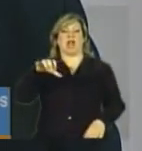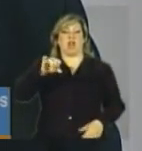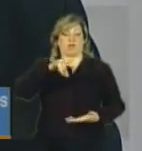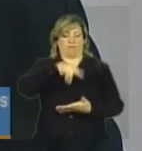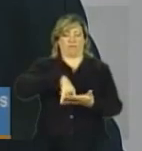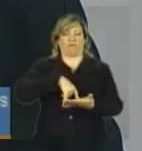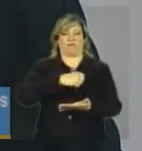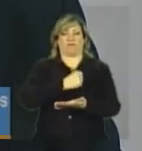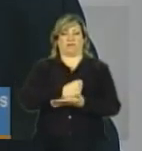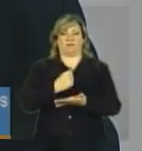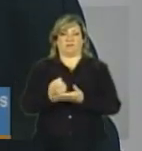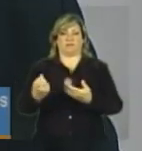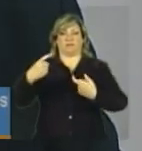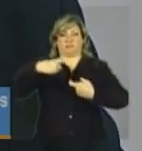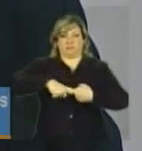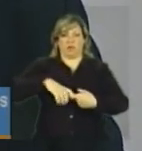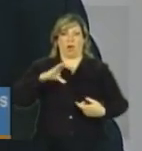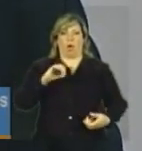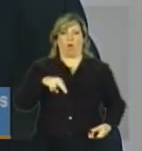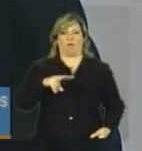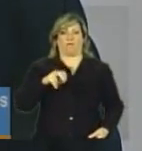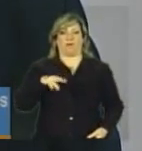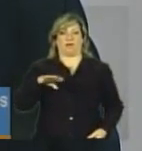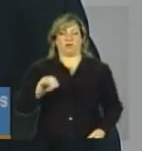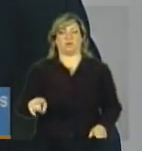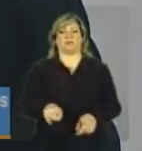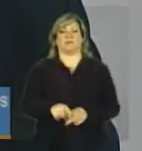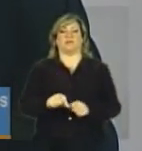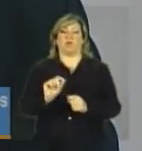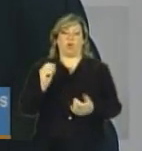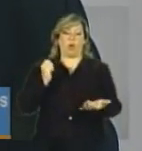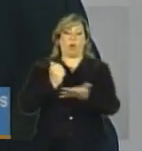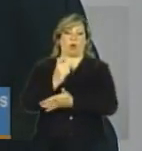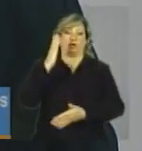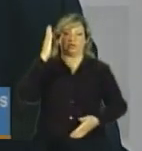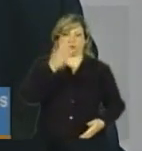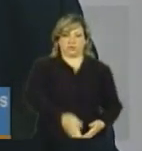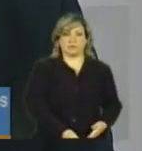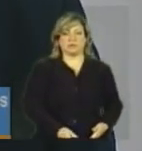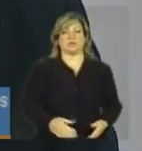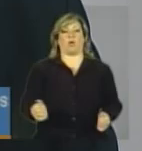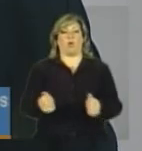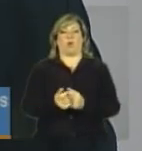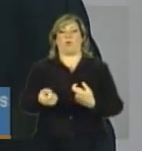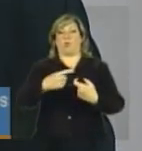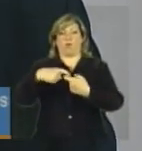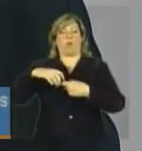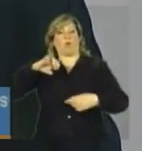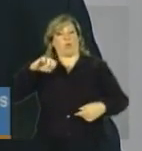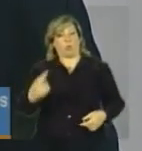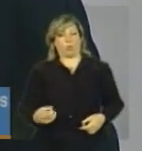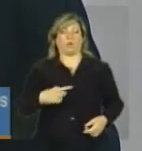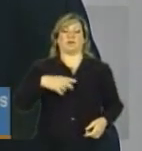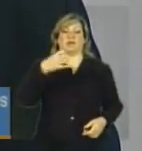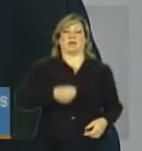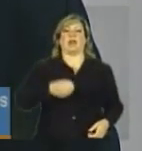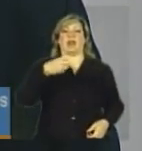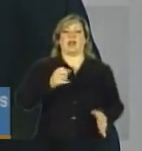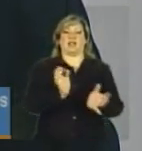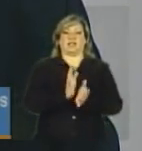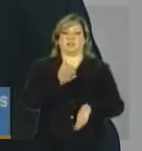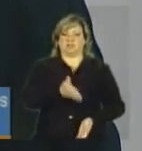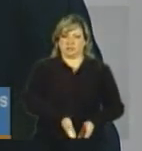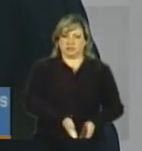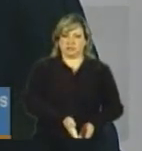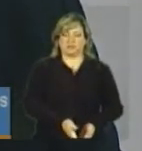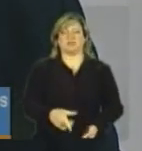firmados, seja pelo compra direta a partir eh de convênio, seja pela modalidade do leite, né, que